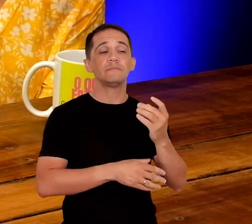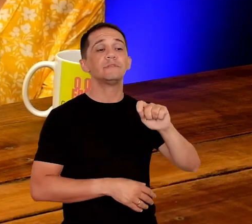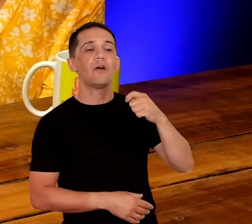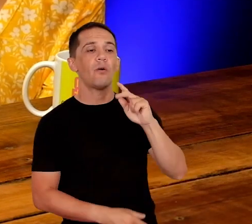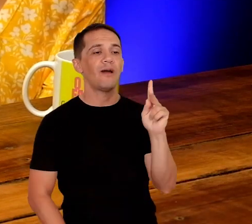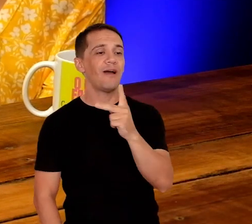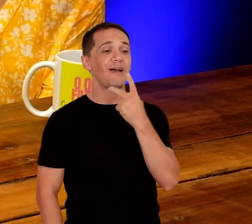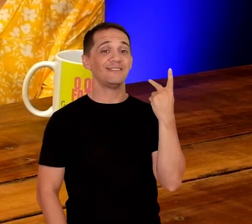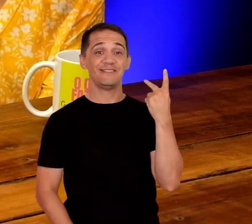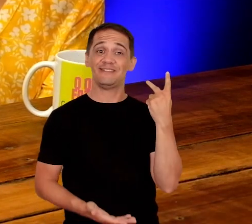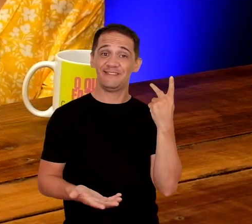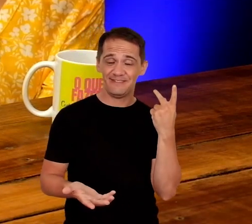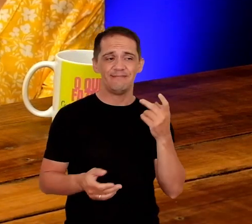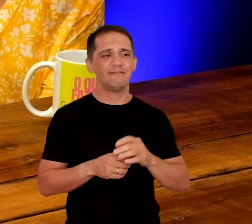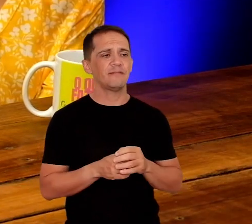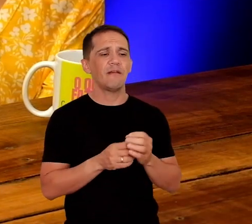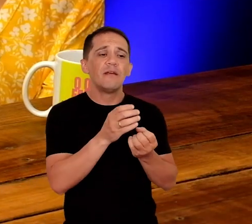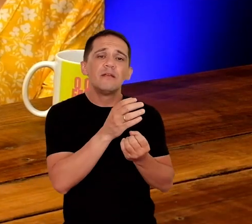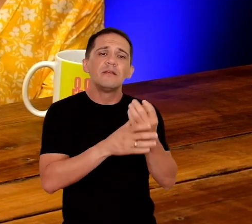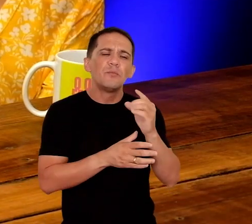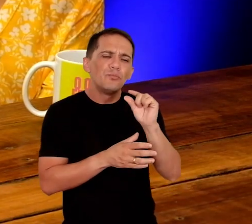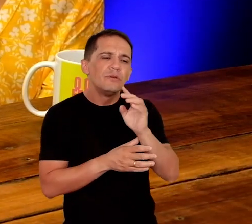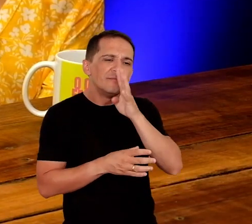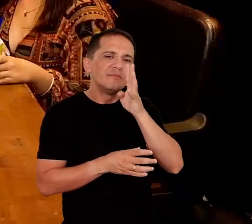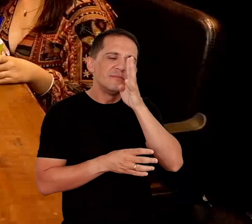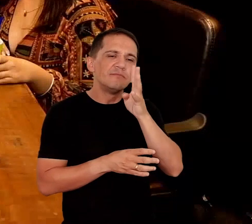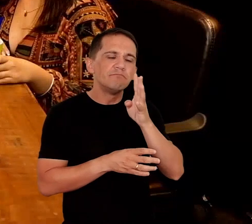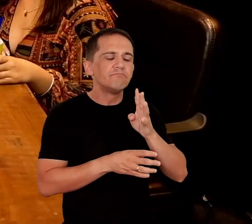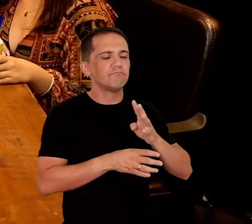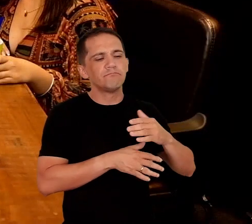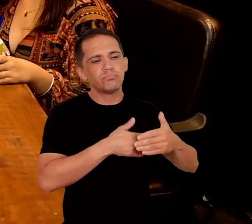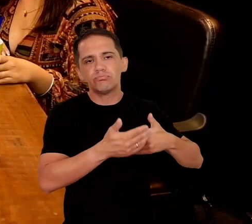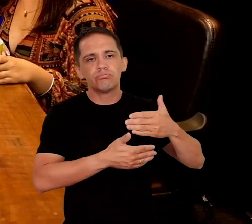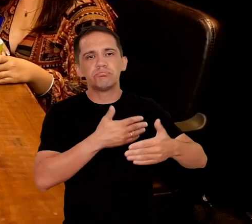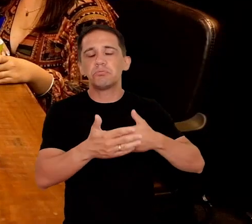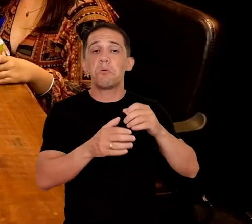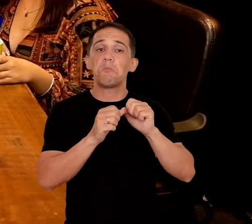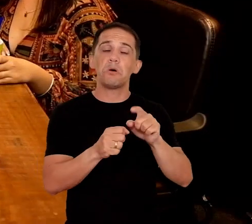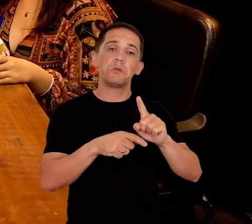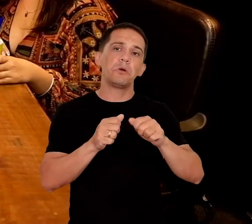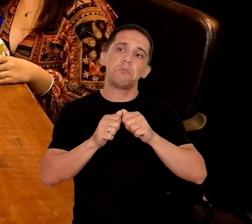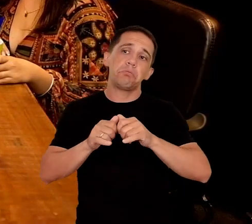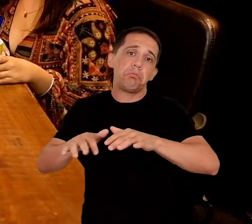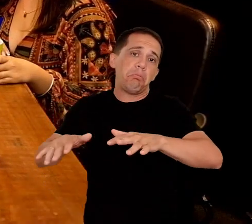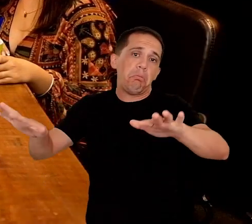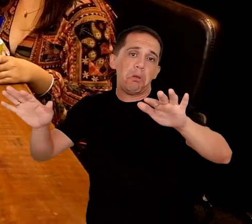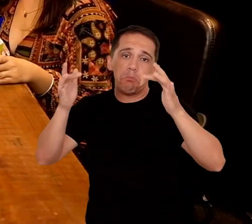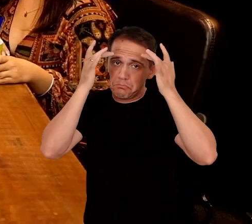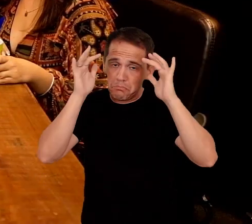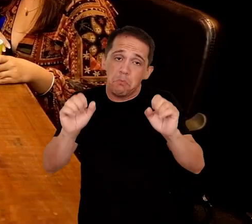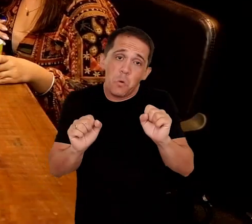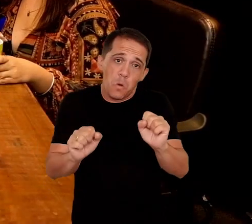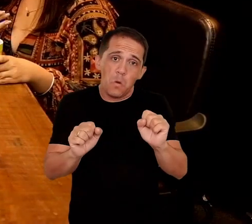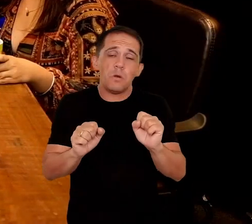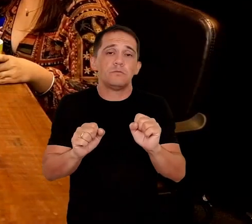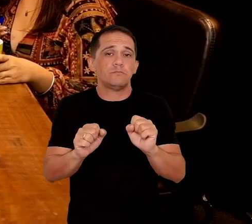K, e o sinal de cerveja, assim. E pronto, combinamos ali. Então, muitas vezes vai se criando sinais dessa forma. Não é um